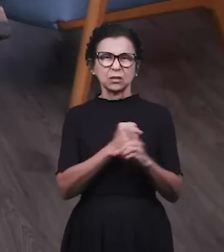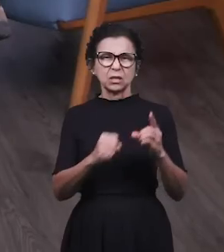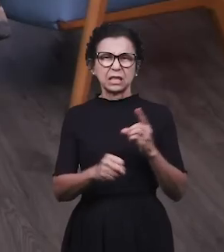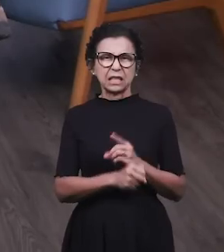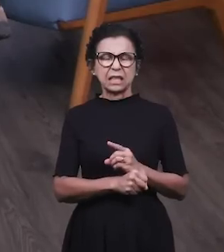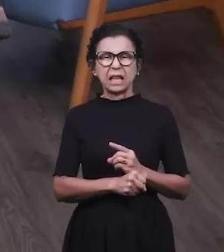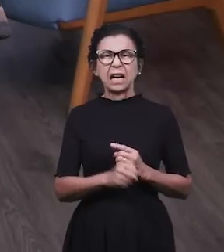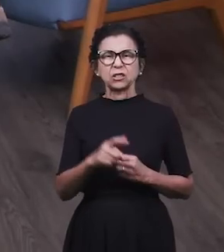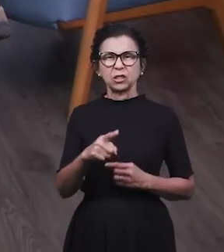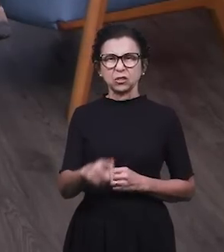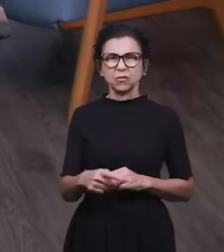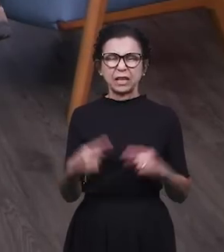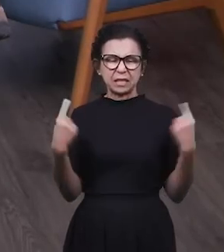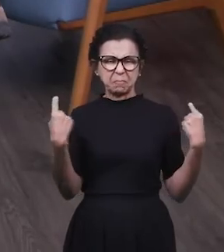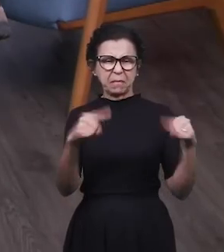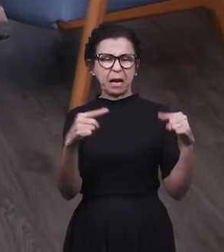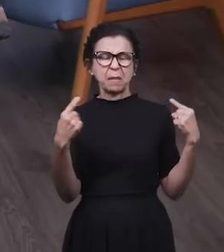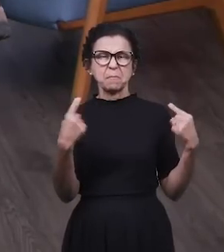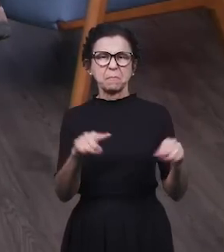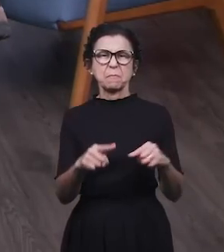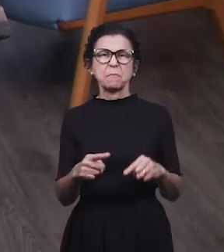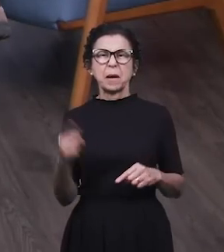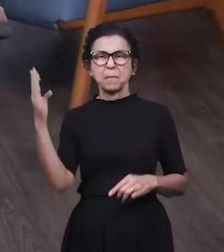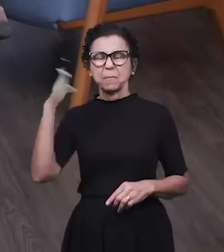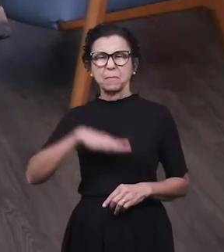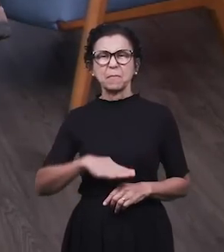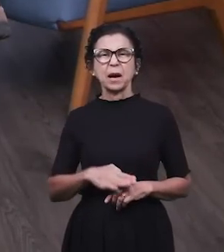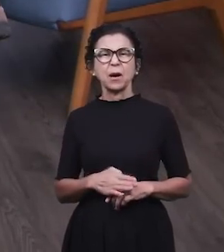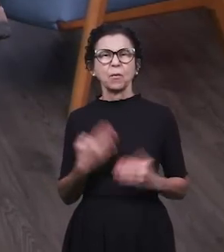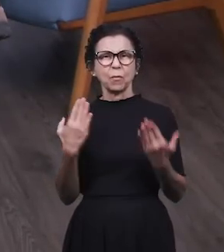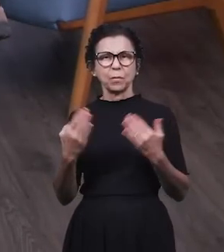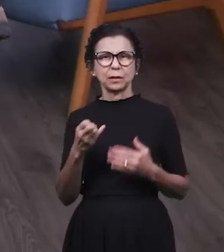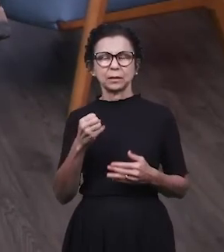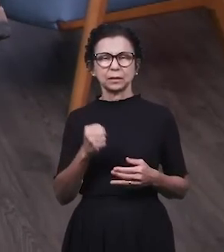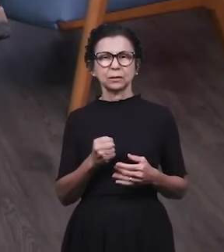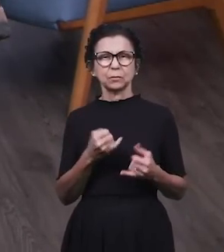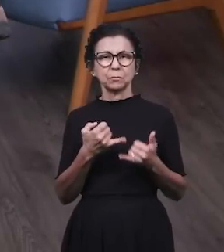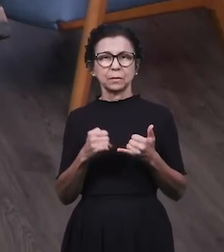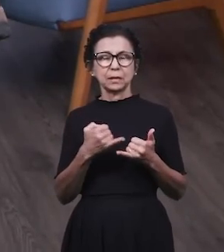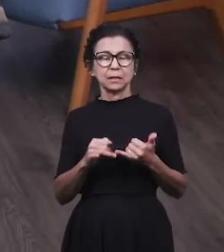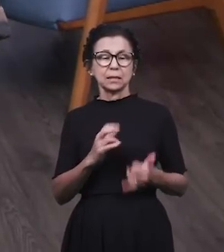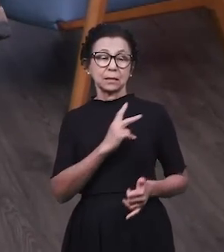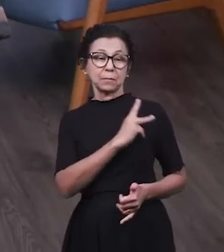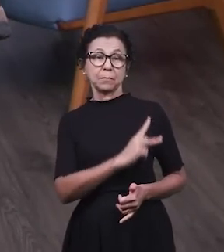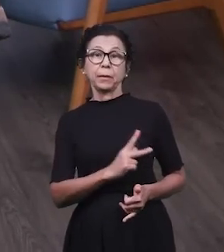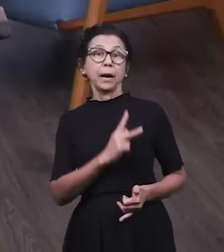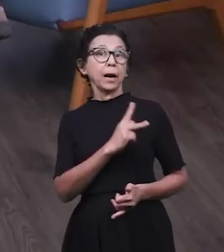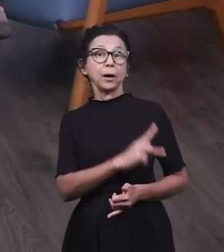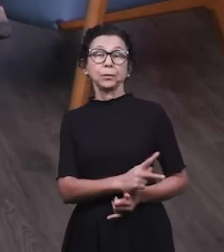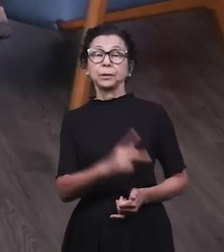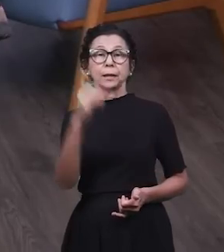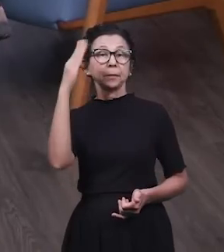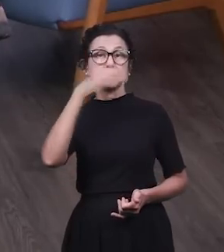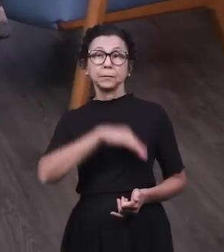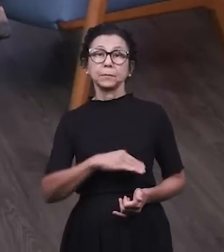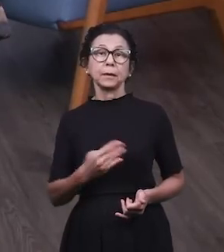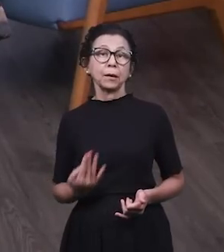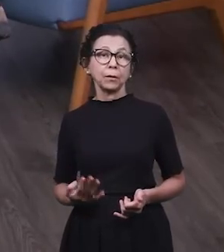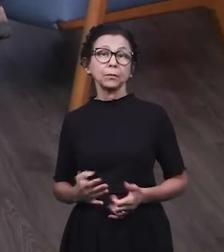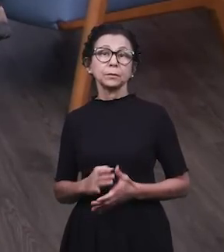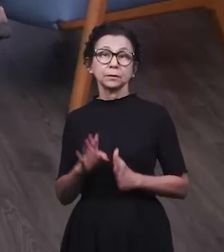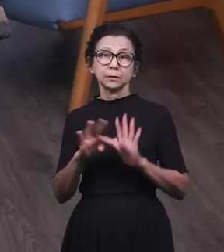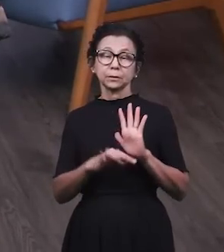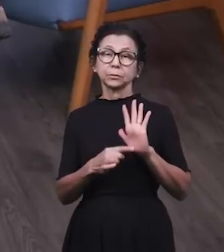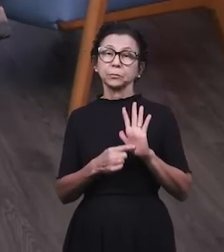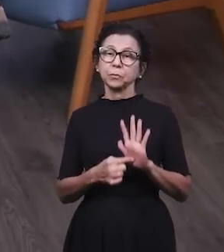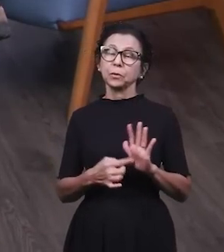à sociedade. Olha como que era uma oposição ferrenha que continua até